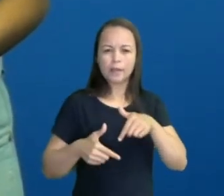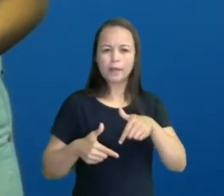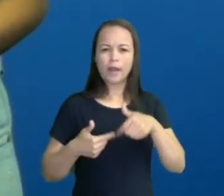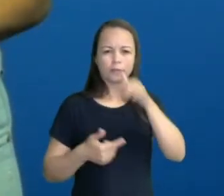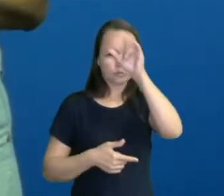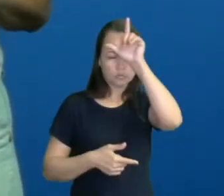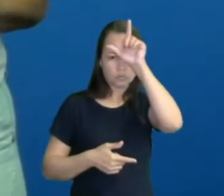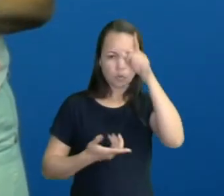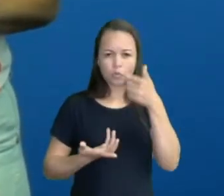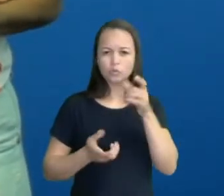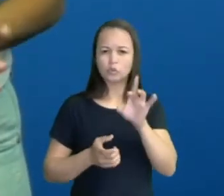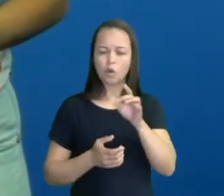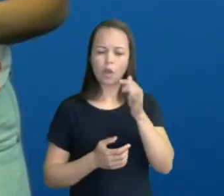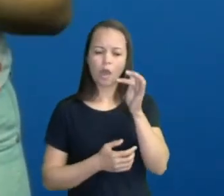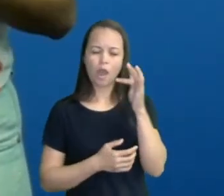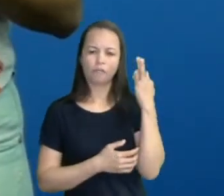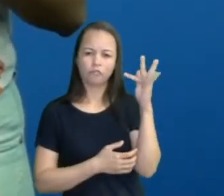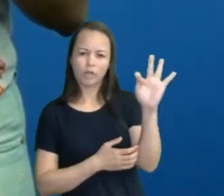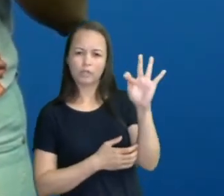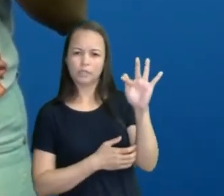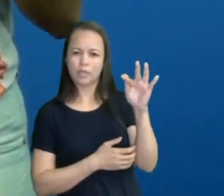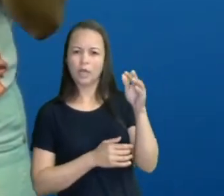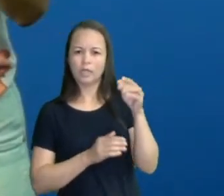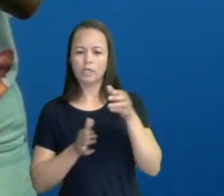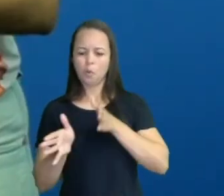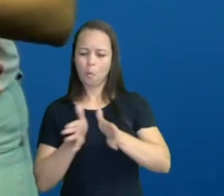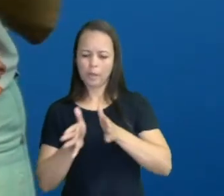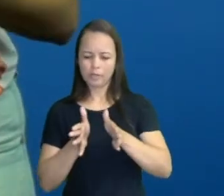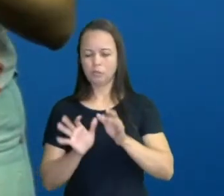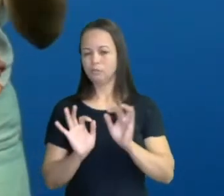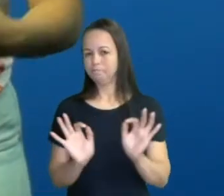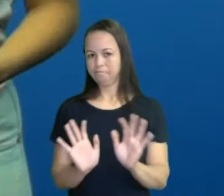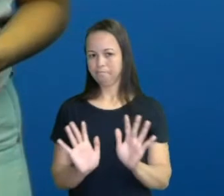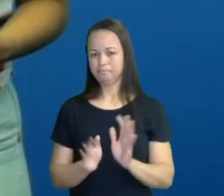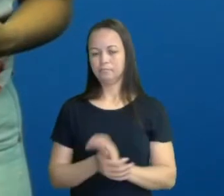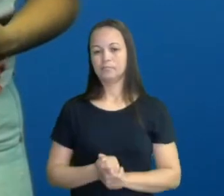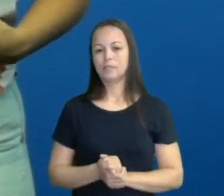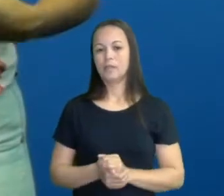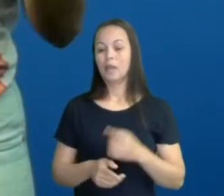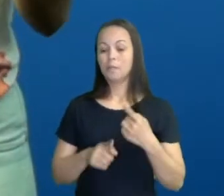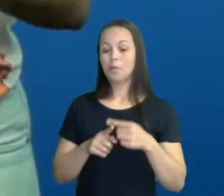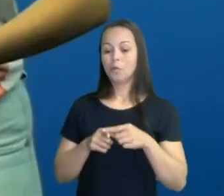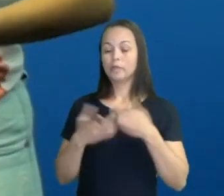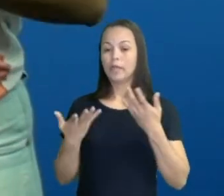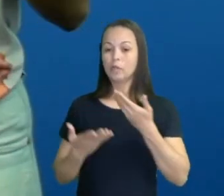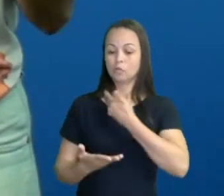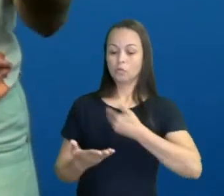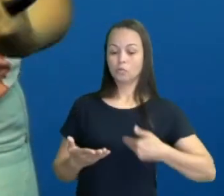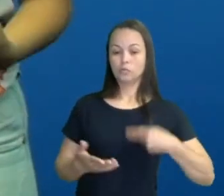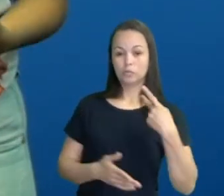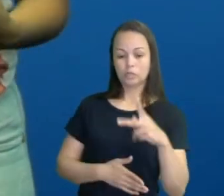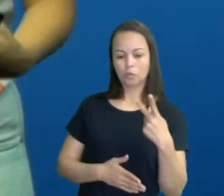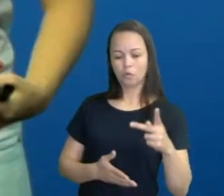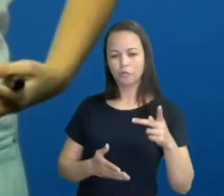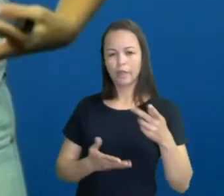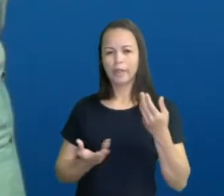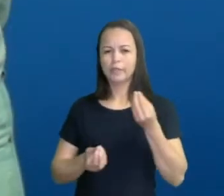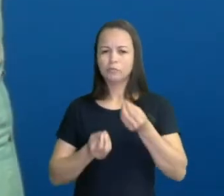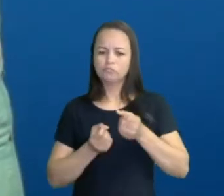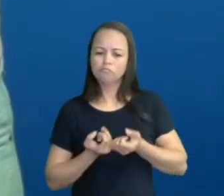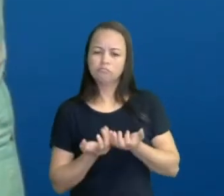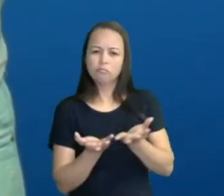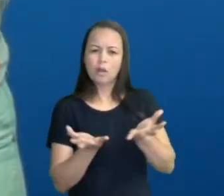num período. Não. É porque os feitos de seu governo transcendem o seu governo, ou